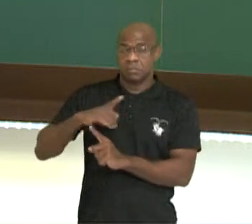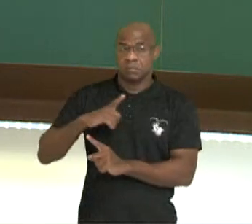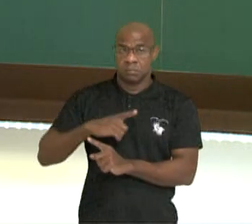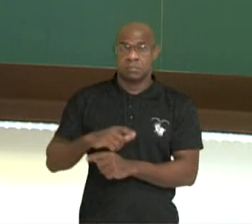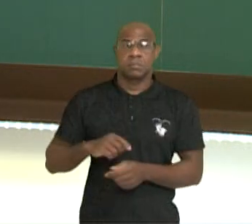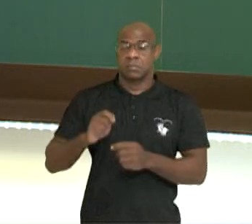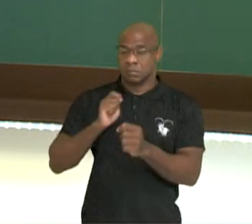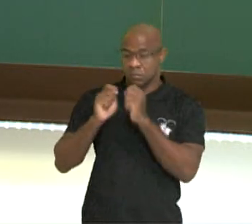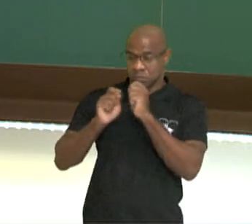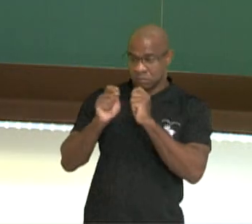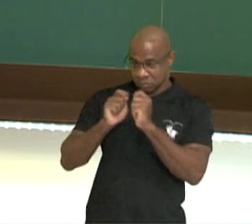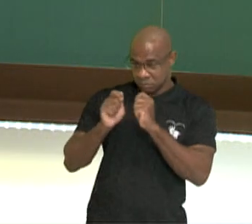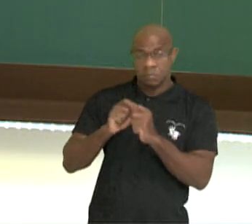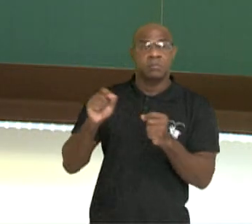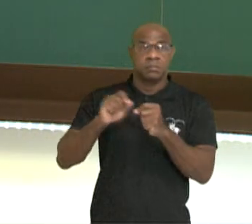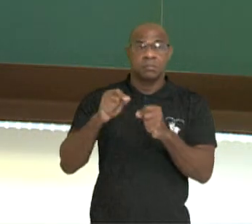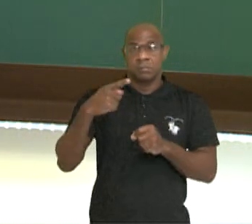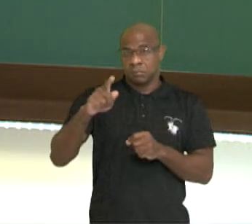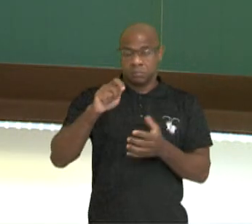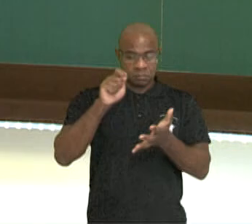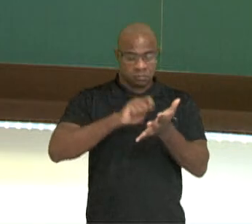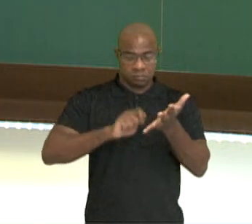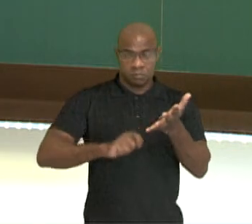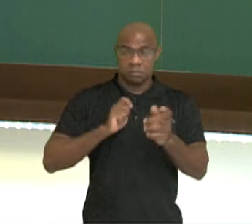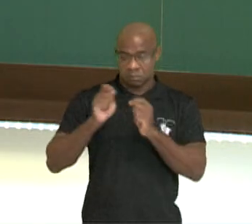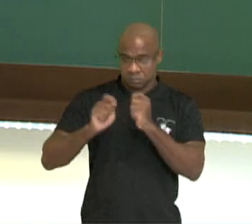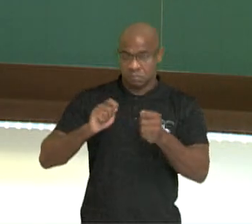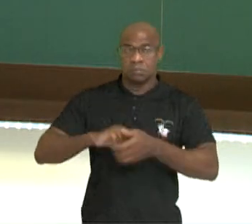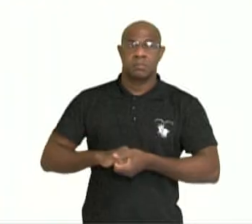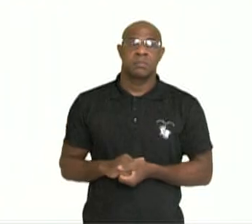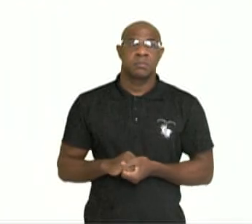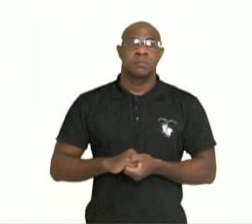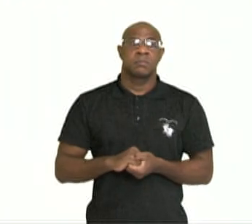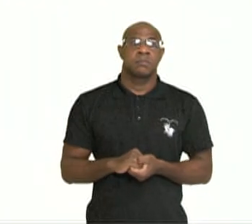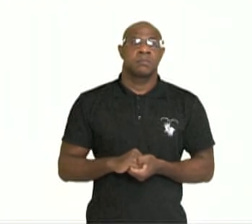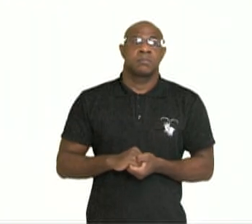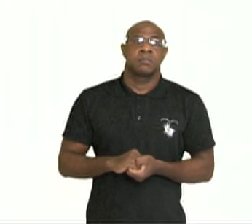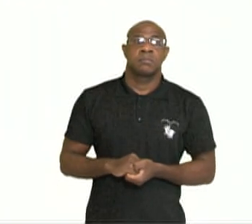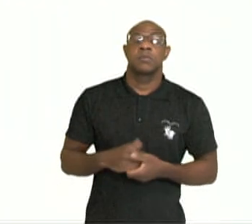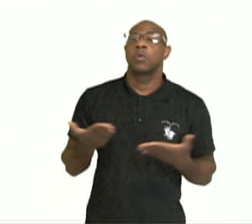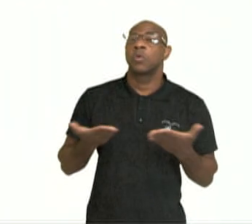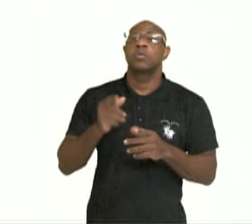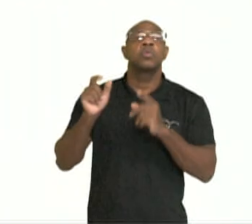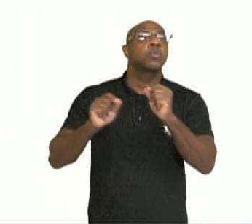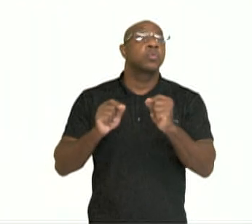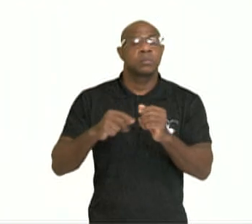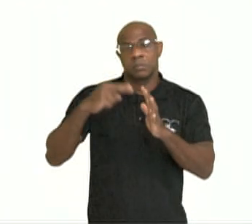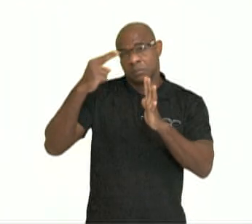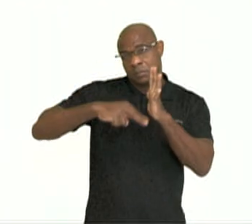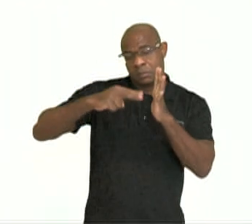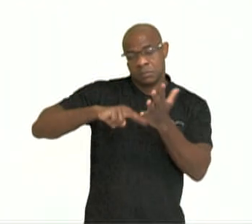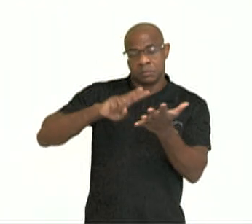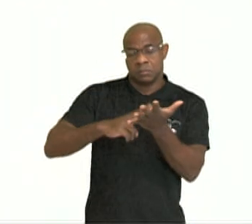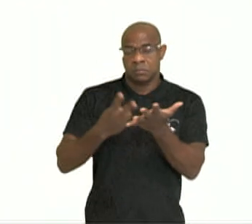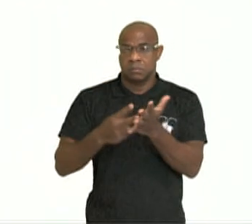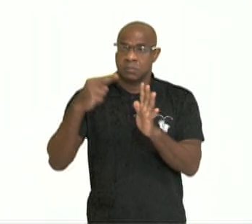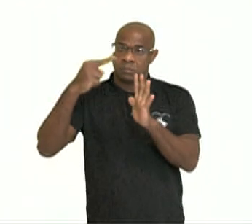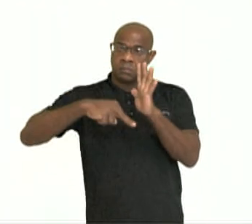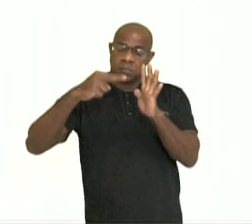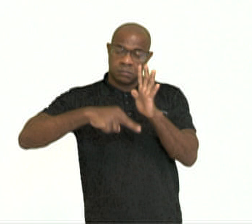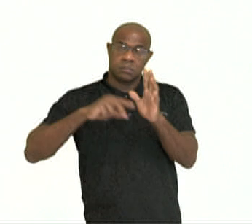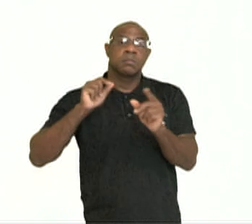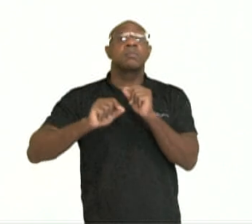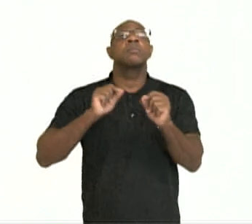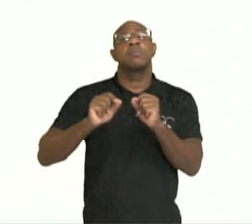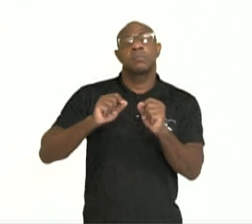reportagem e produz a sua reportagem, ok, pessoal? Ó, lemos e interpretamos na aula de hoje um trecho de uma